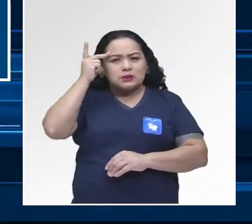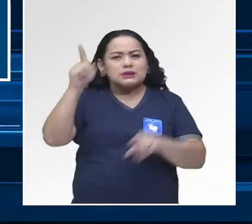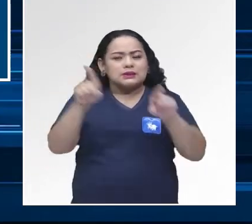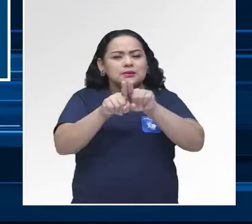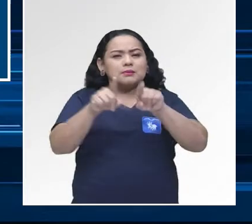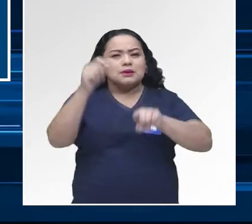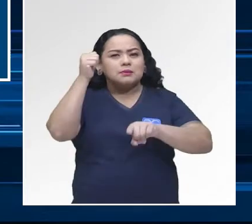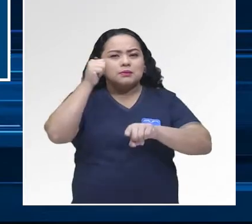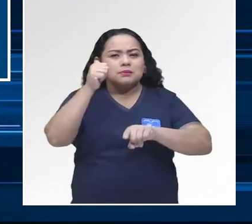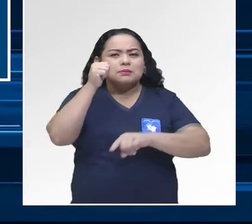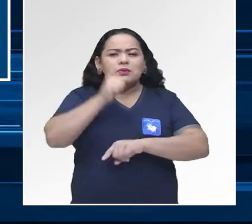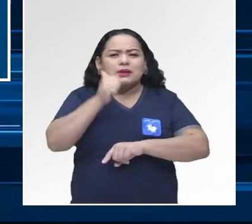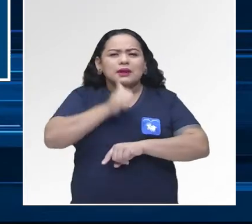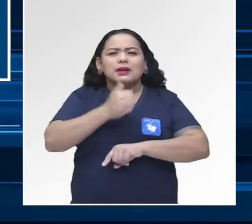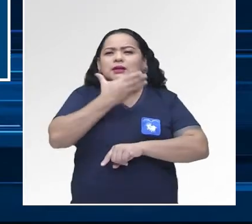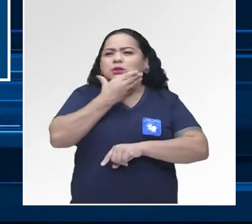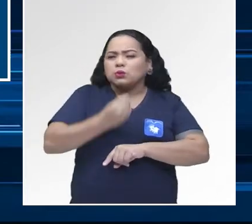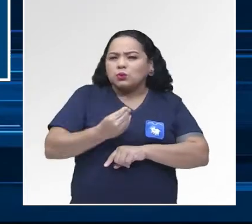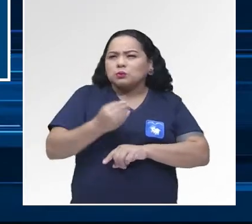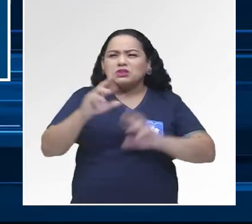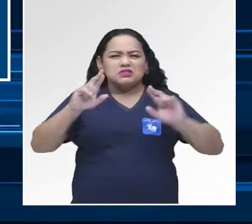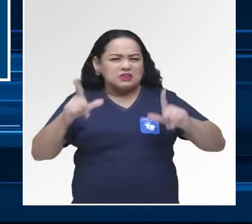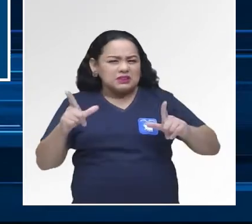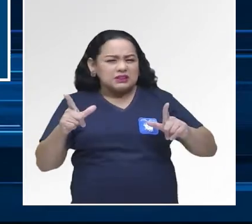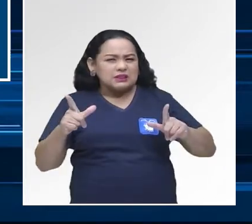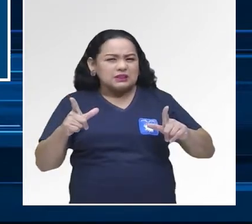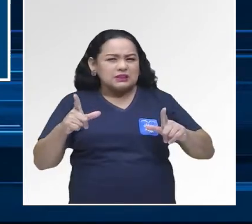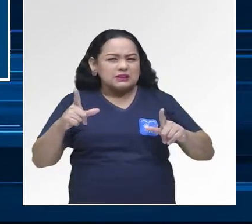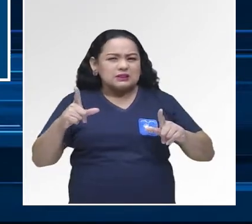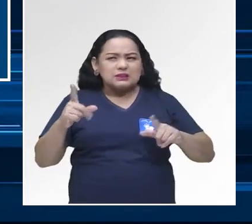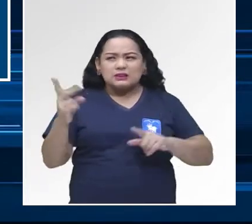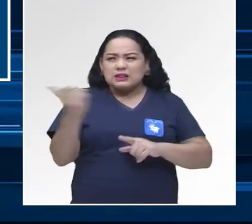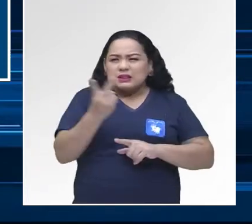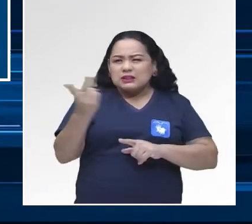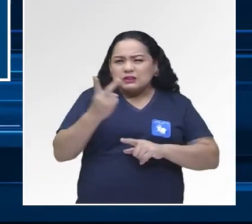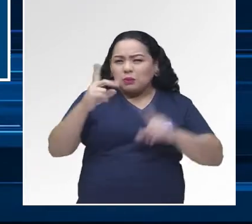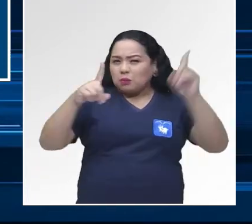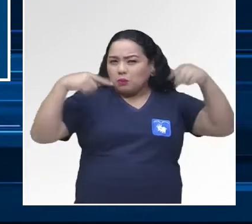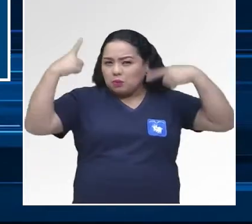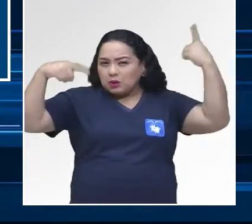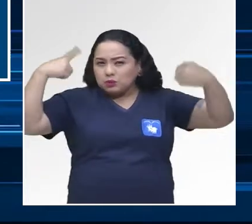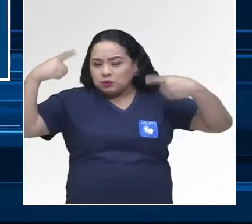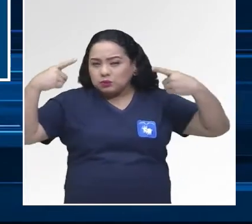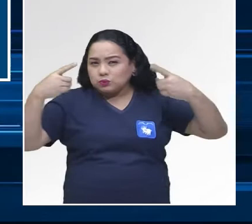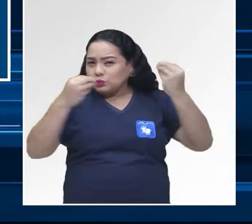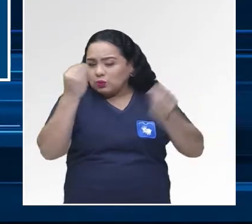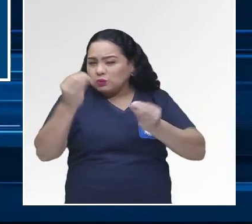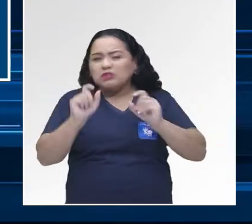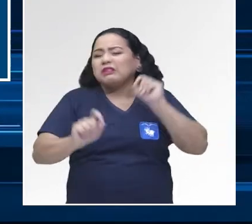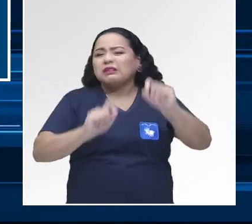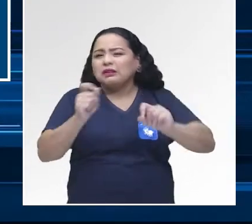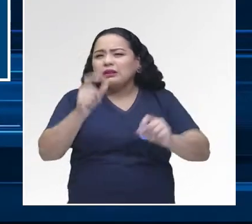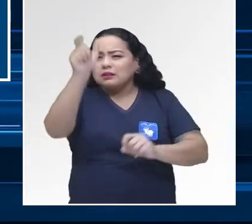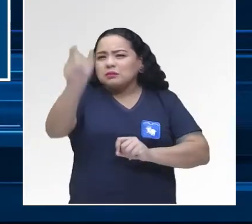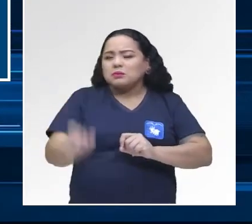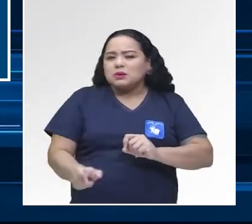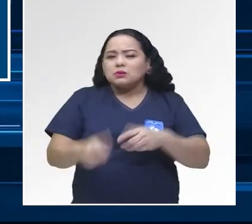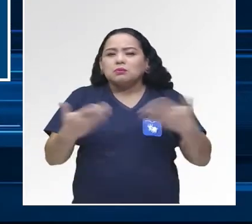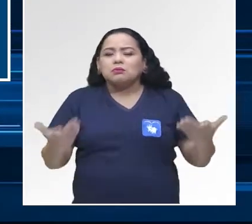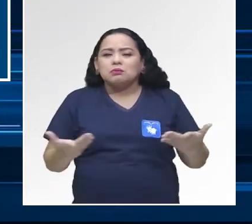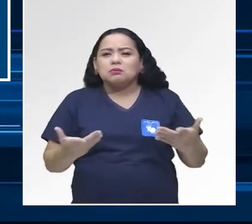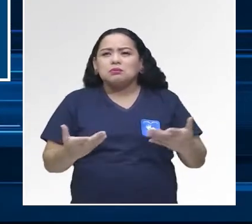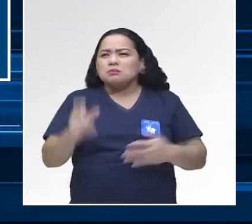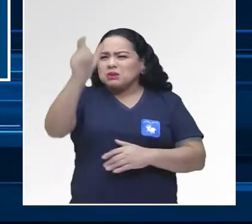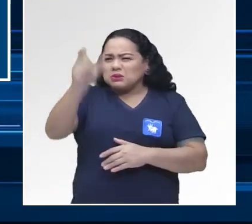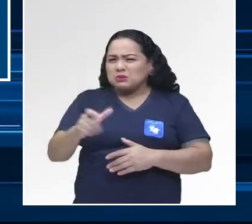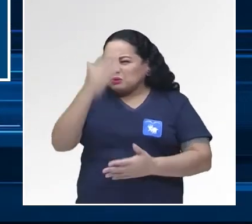mulheres diferentes? São malucos? Quem são essas pessoas aí? Né? São pessoas que não acreditam